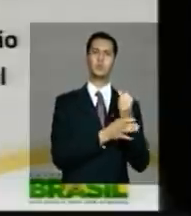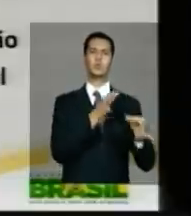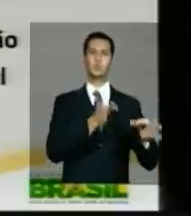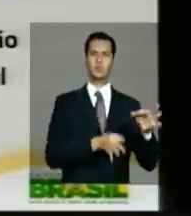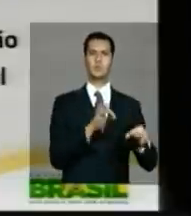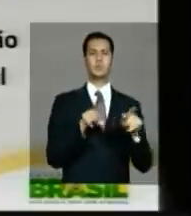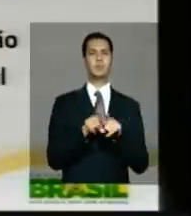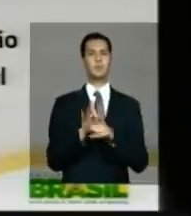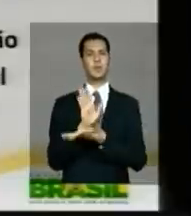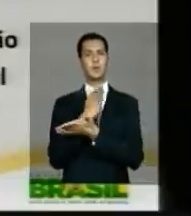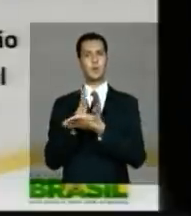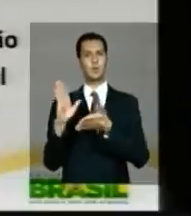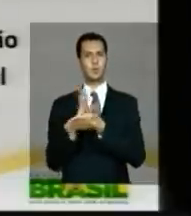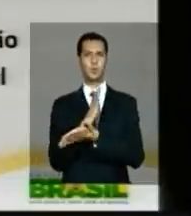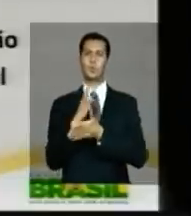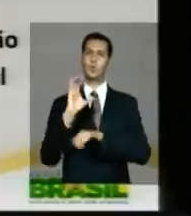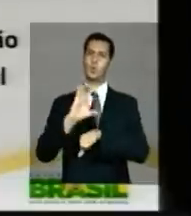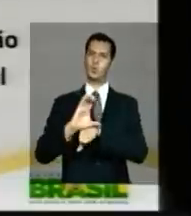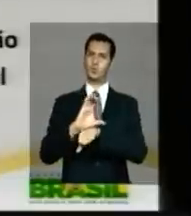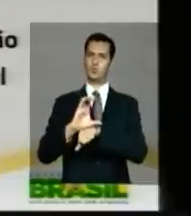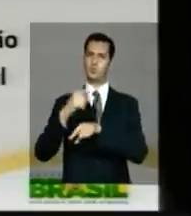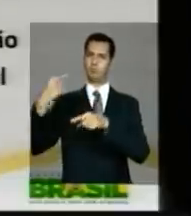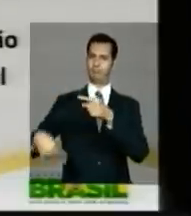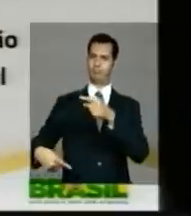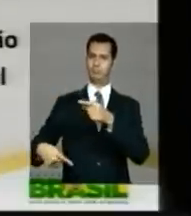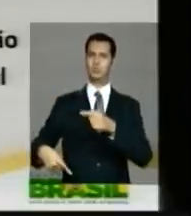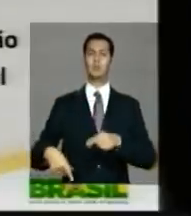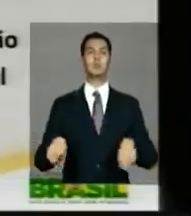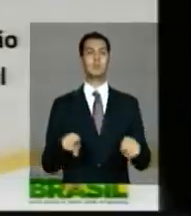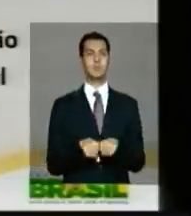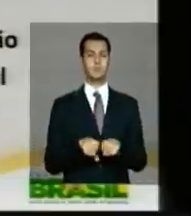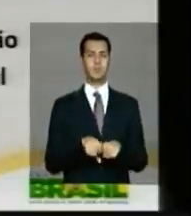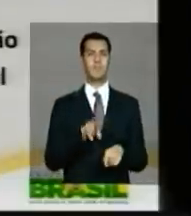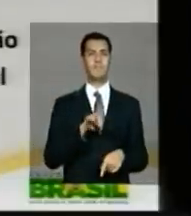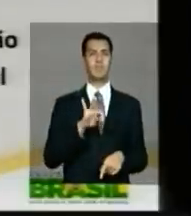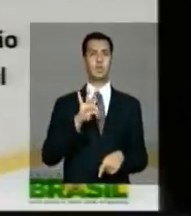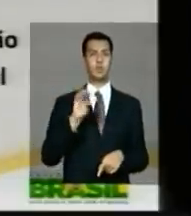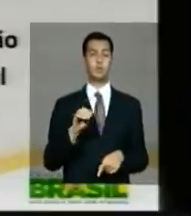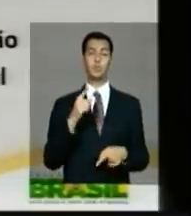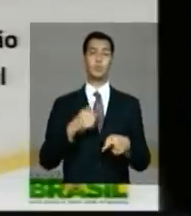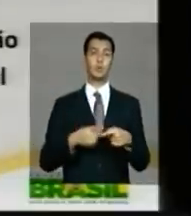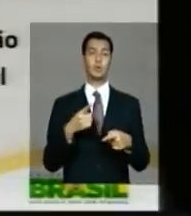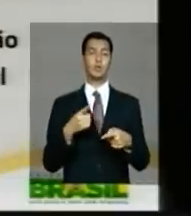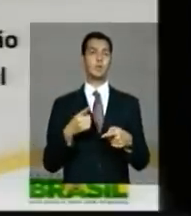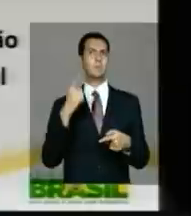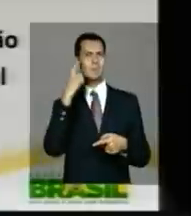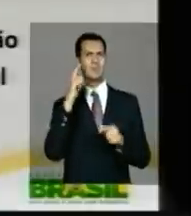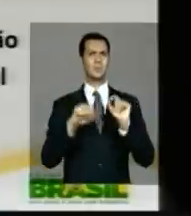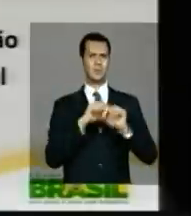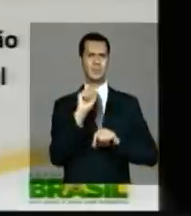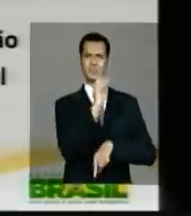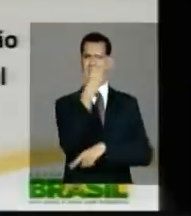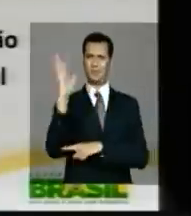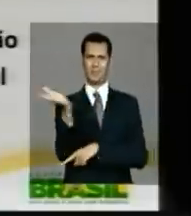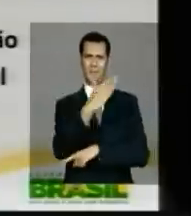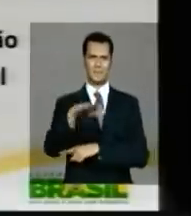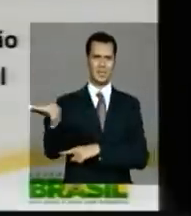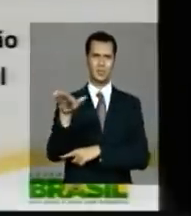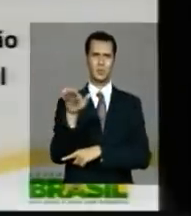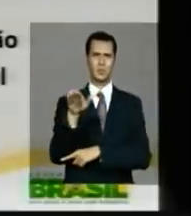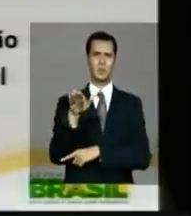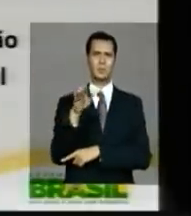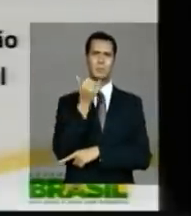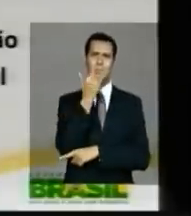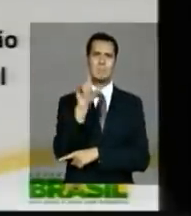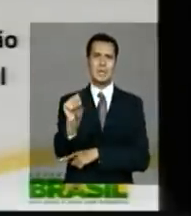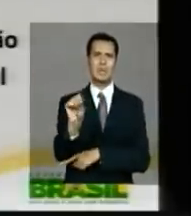de inconstitucionalidade o veto foi motivado também para não admitir nada que o desmatamento